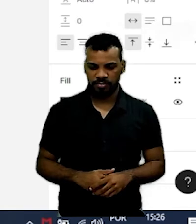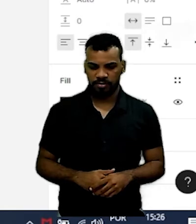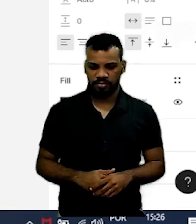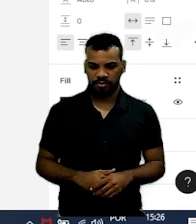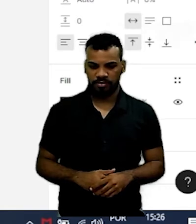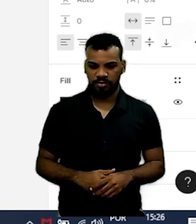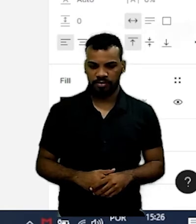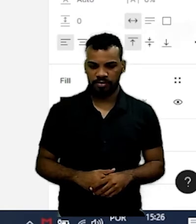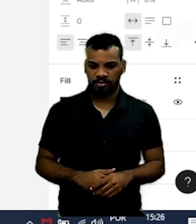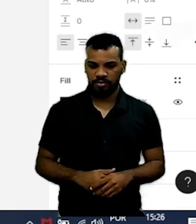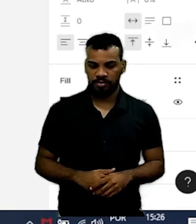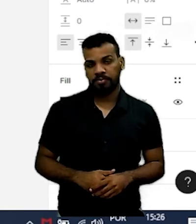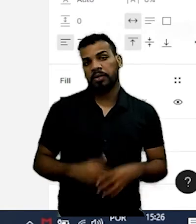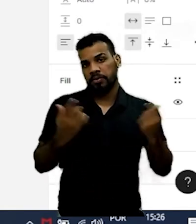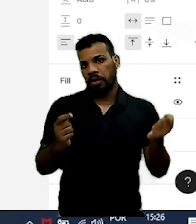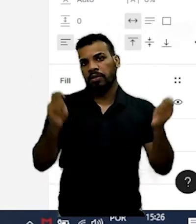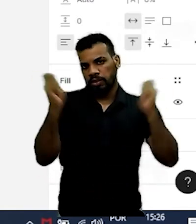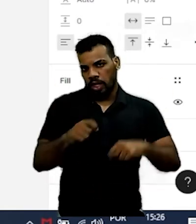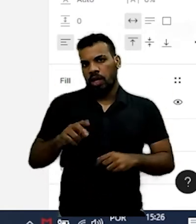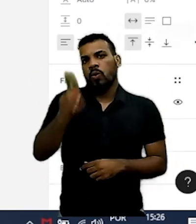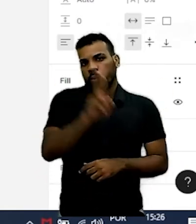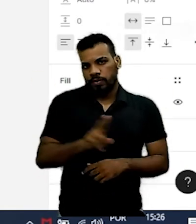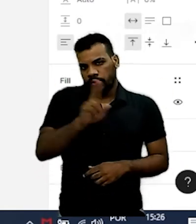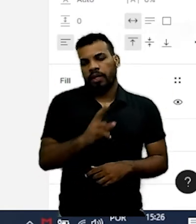pode utilizar para